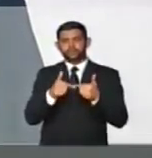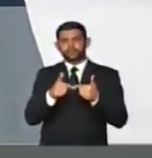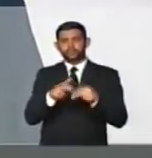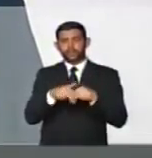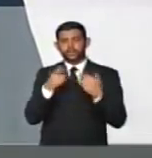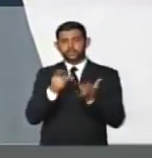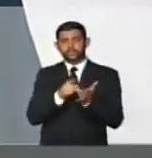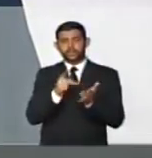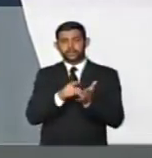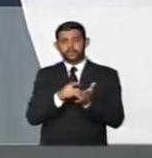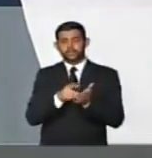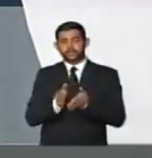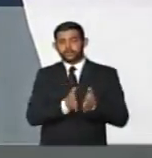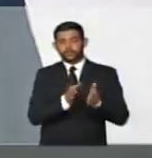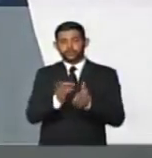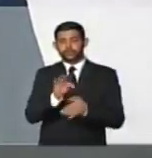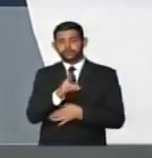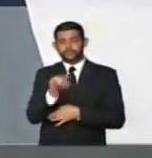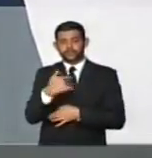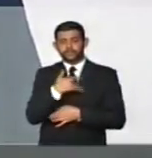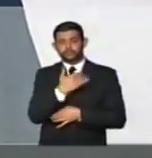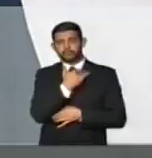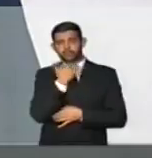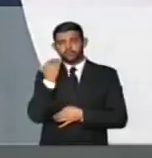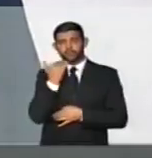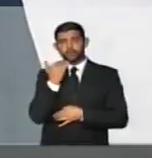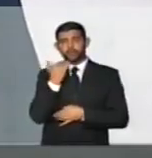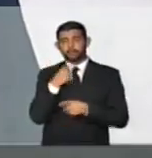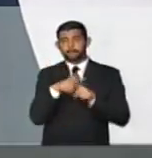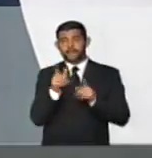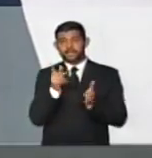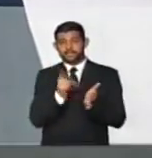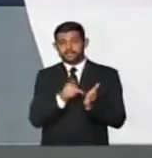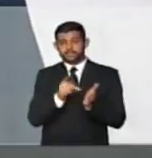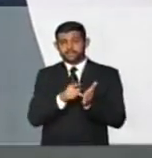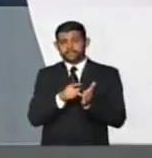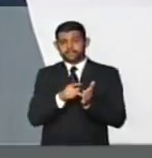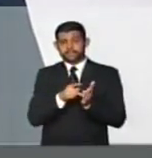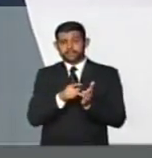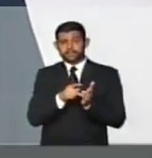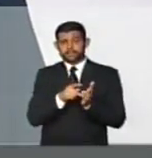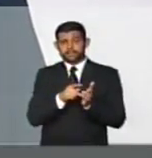que de fato o Rio São Francisco não morra, mas ele seja